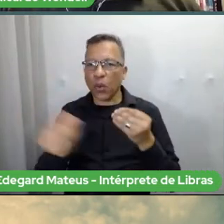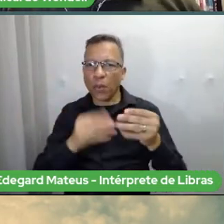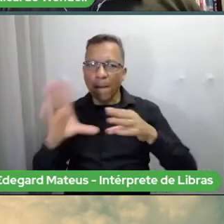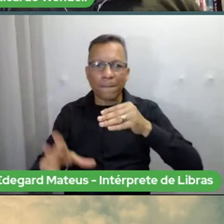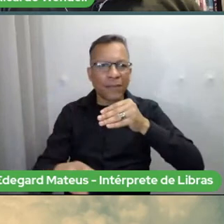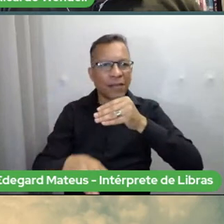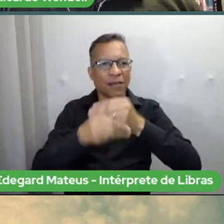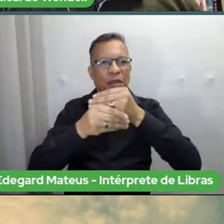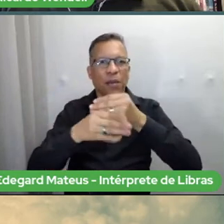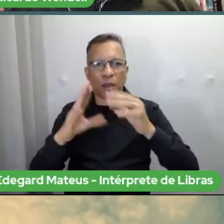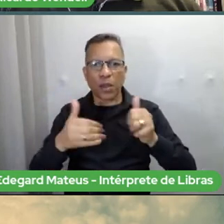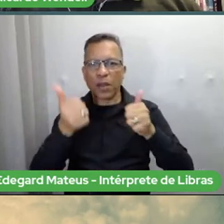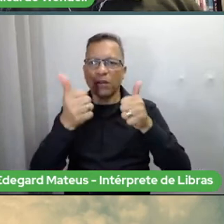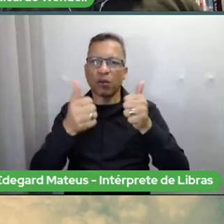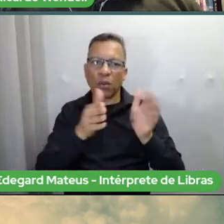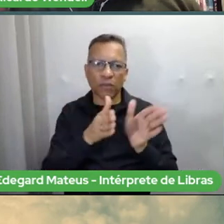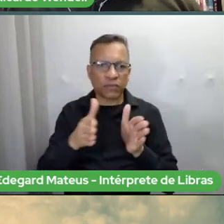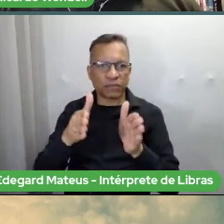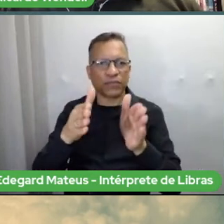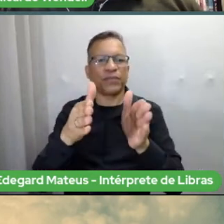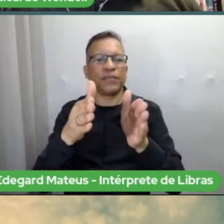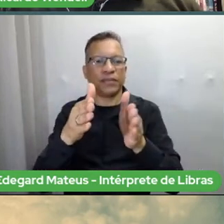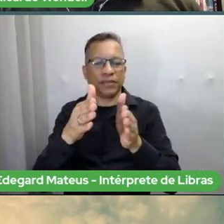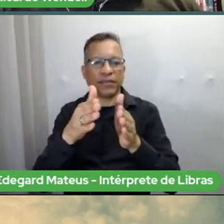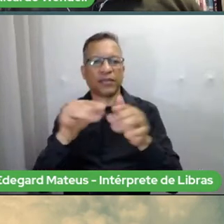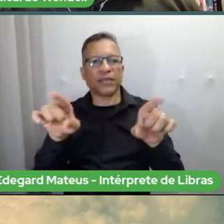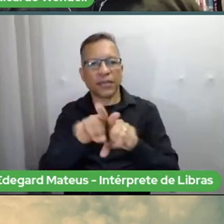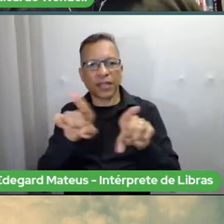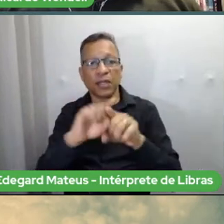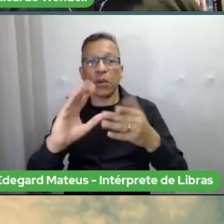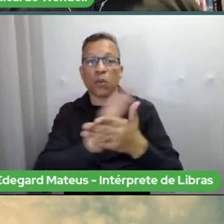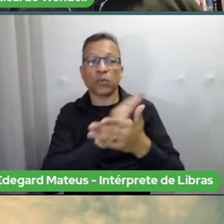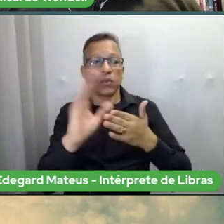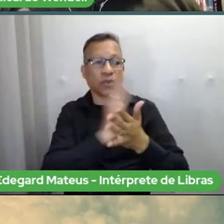o caminho para implementar o Data Mesh. A gente tem alguns materiais